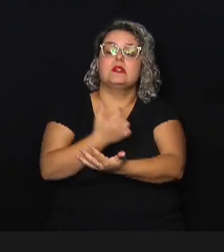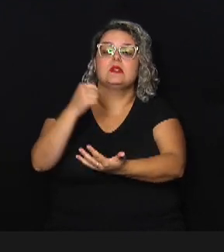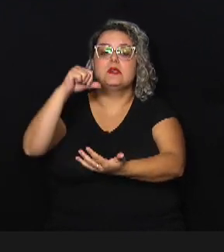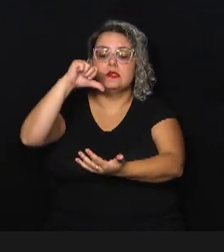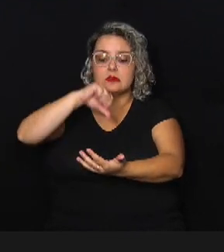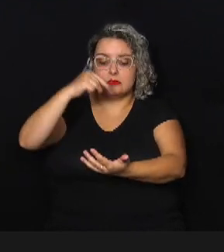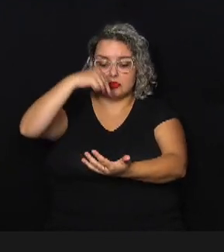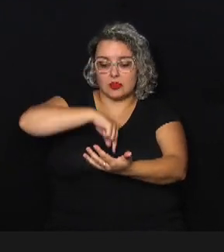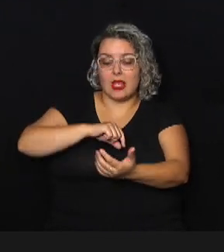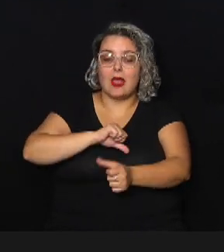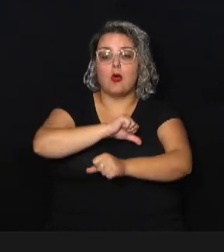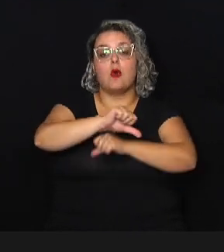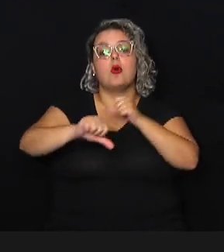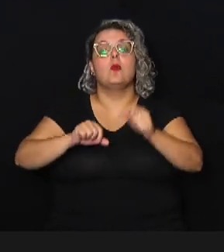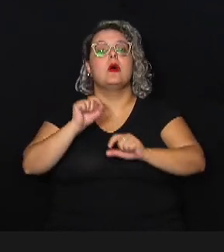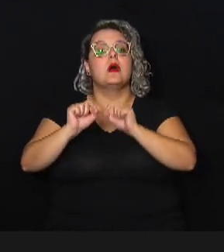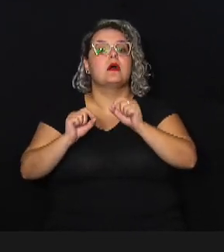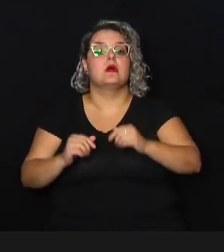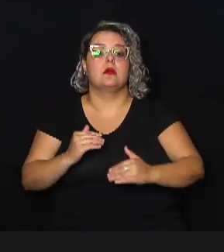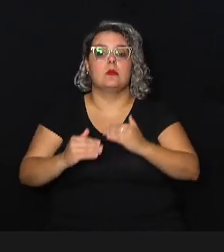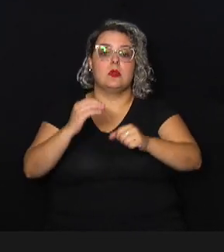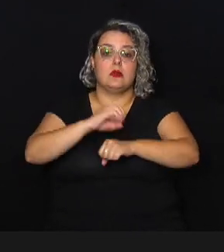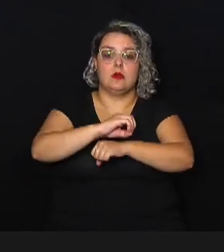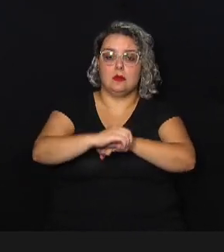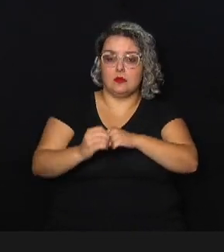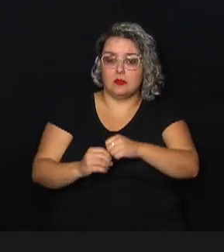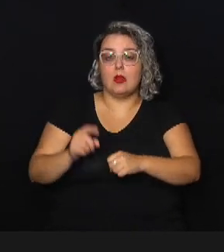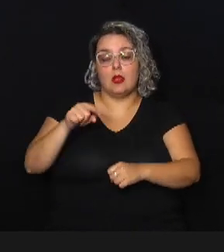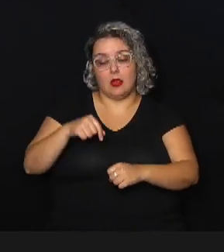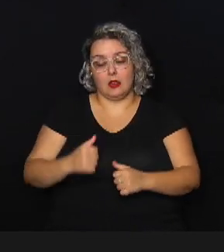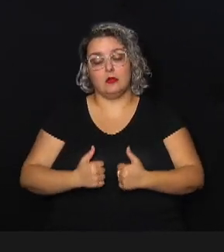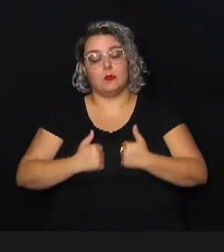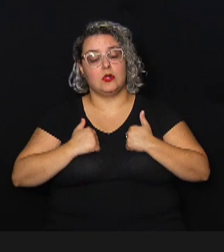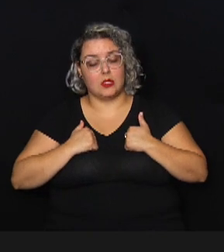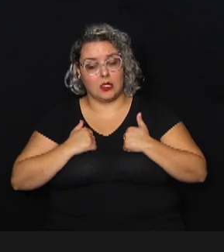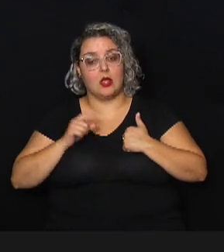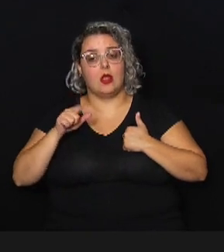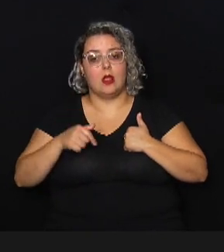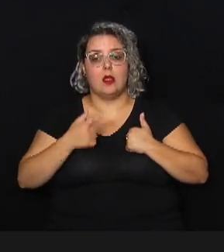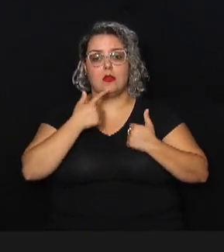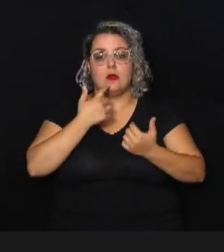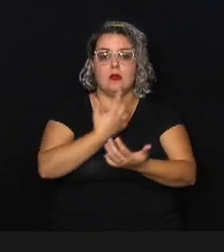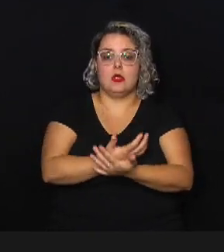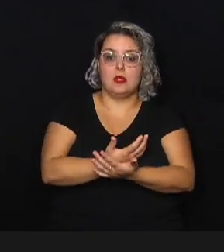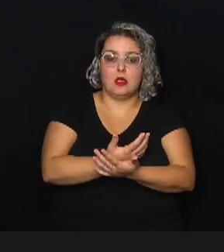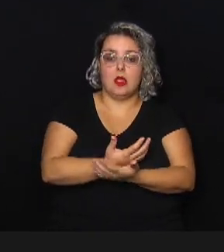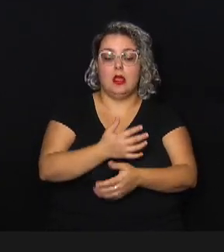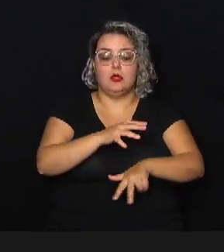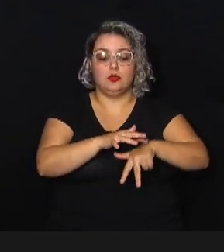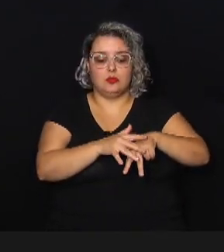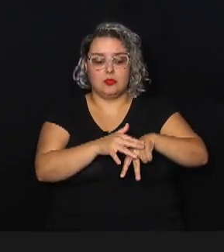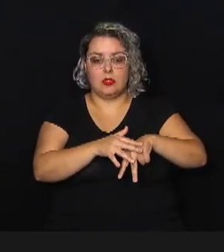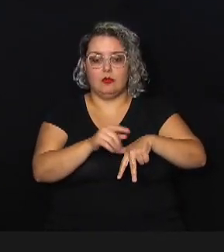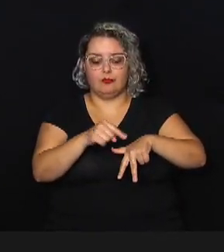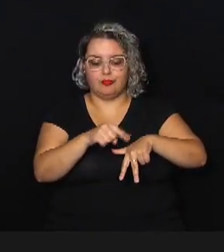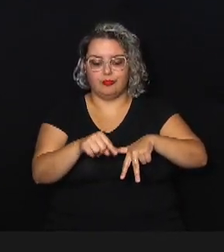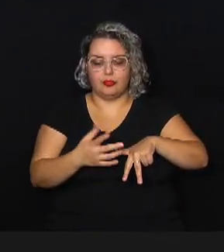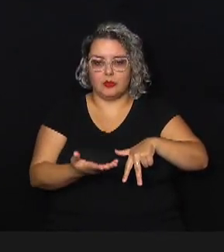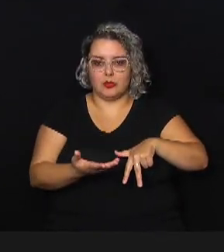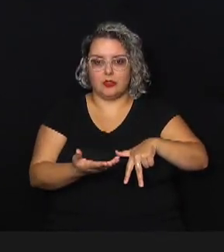Quem que produz as nossas células da imunidade? A medula. Então, se você matou a medula do paciente e pegou a